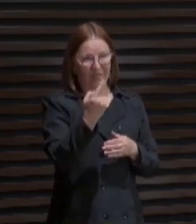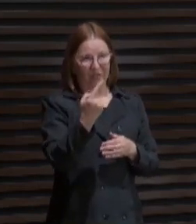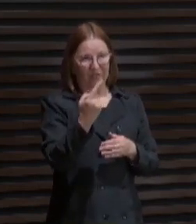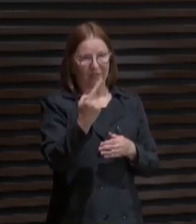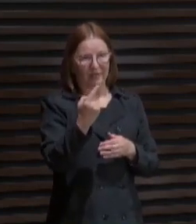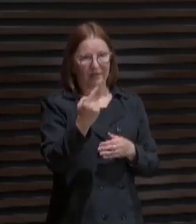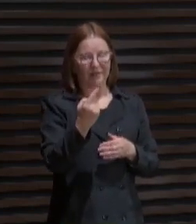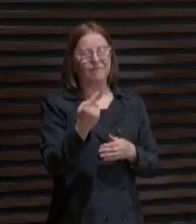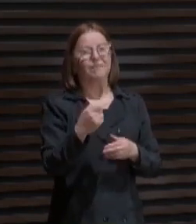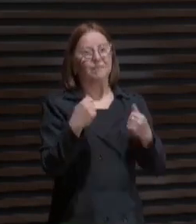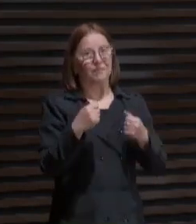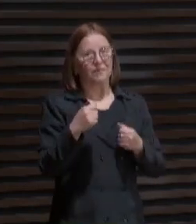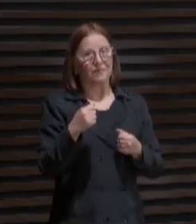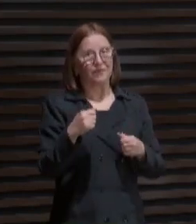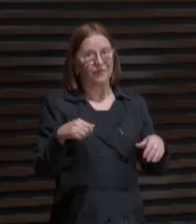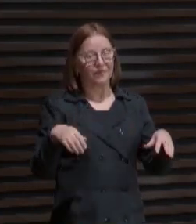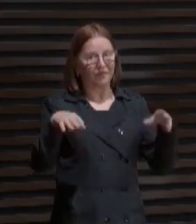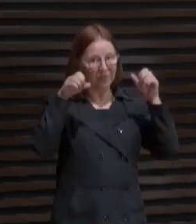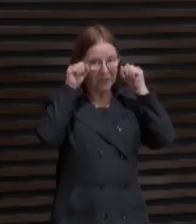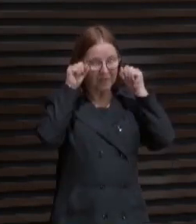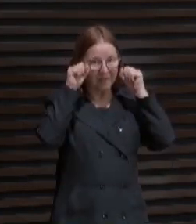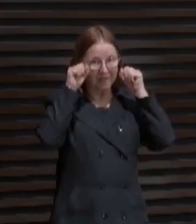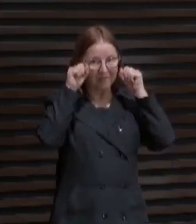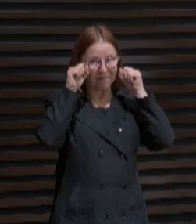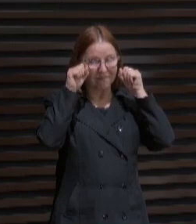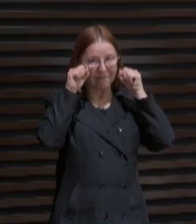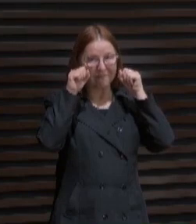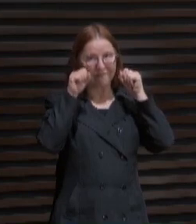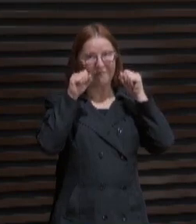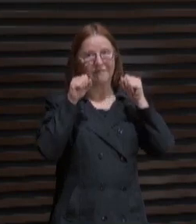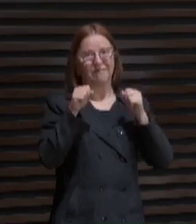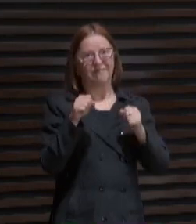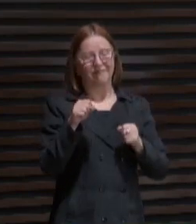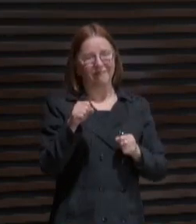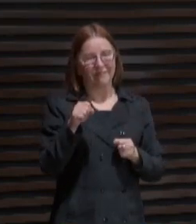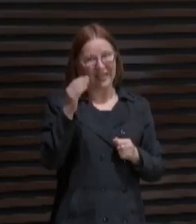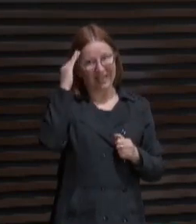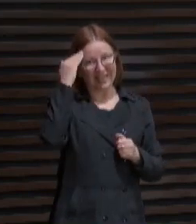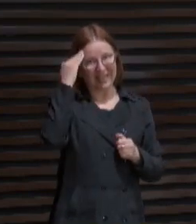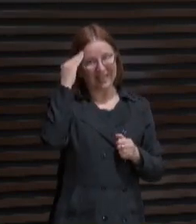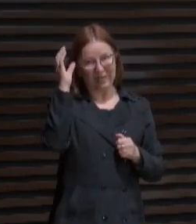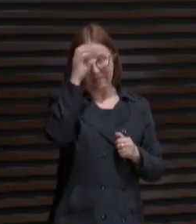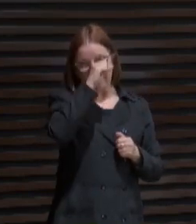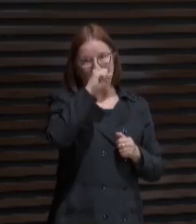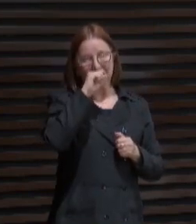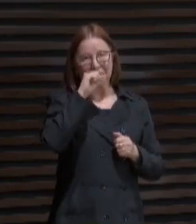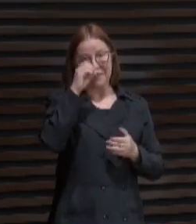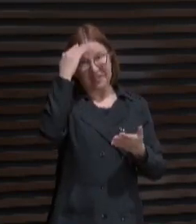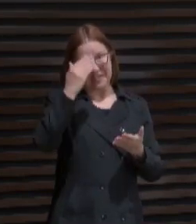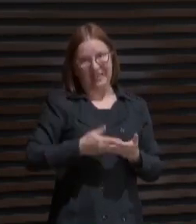entender, ter o passo com a fé que Ele nos deposita, crer. Mas quem vem